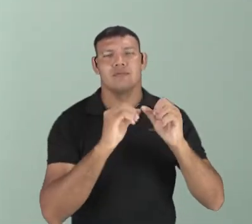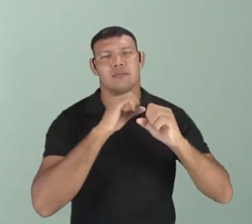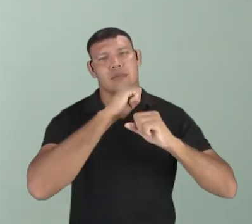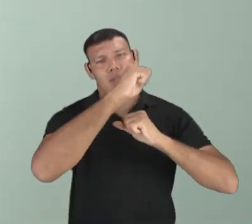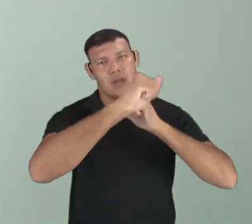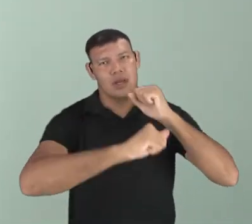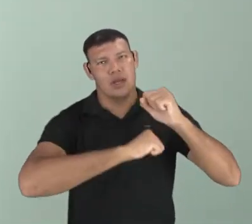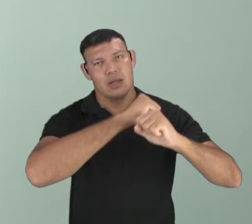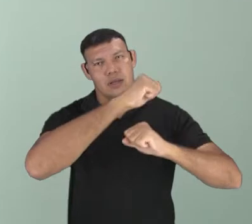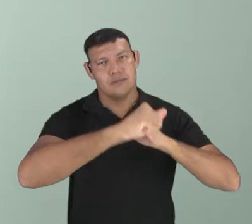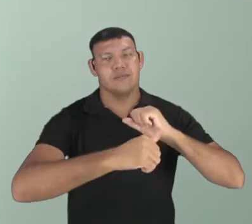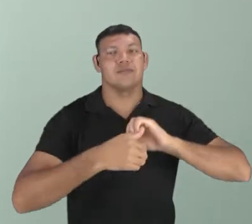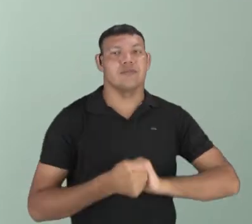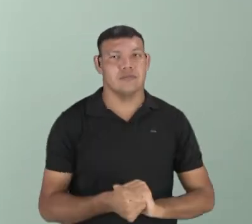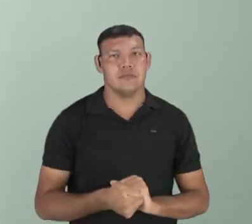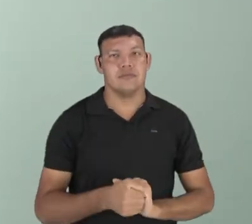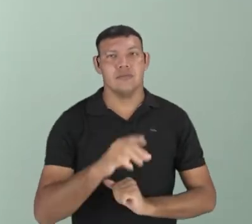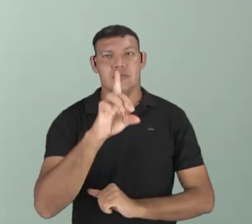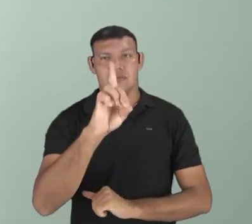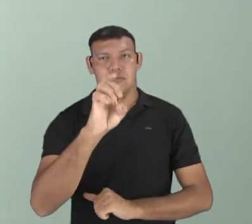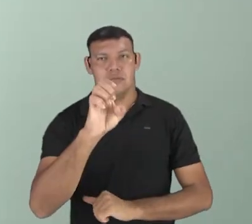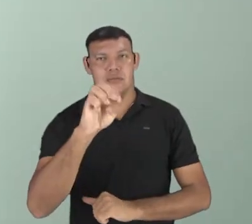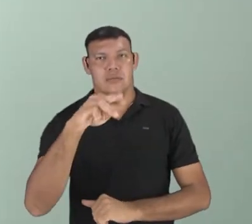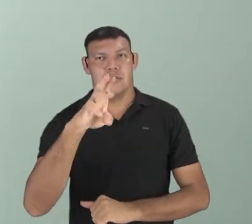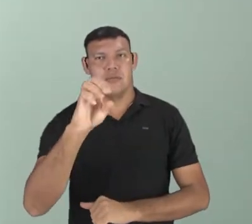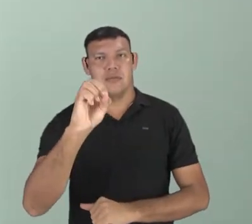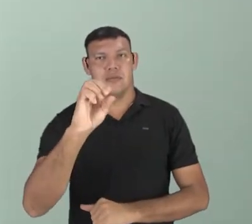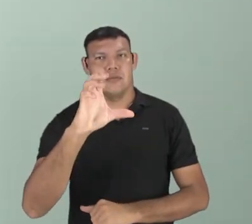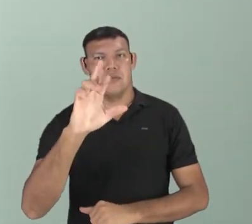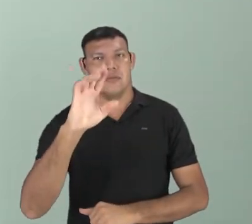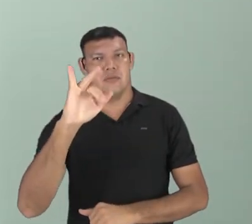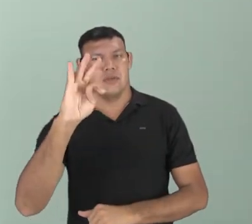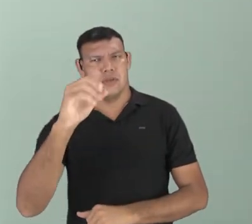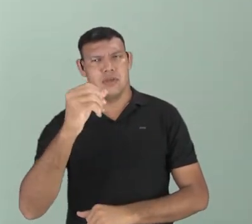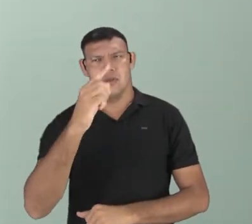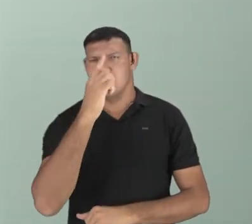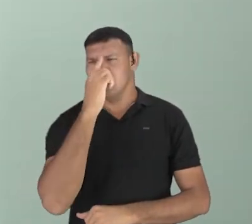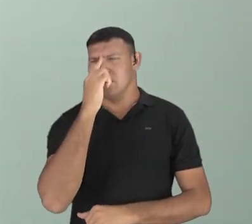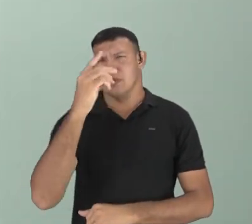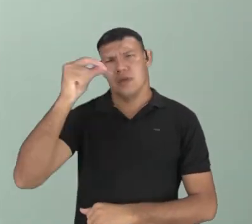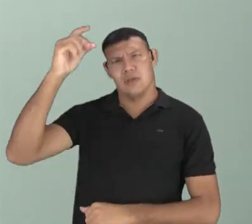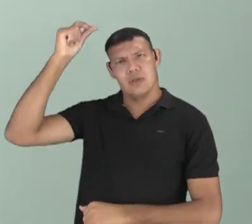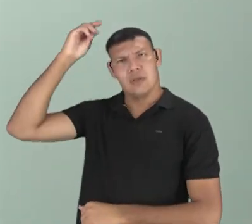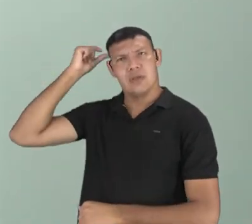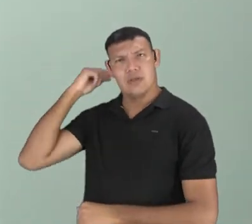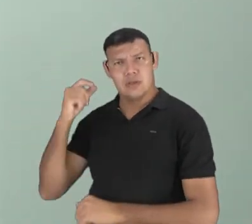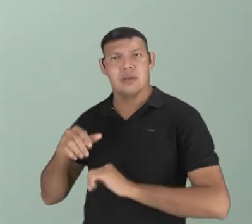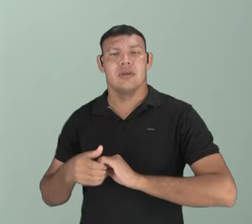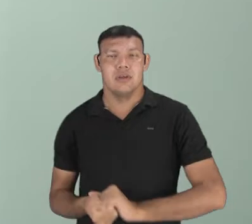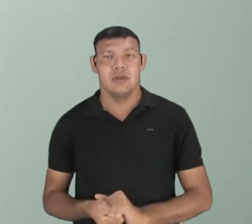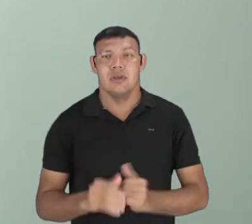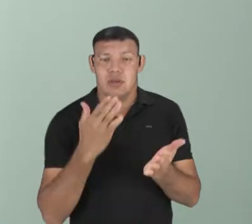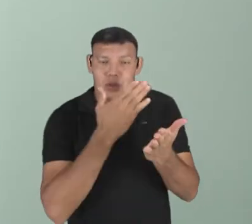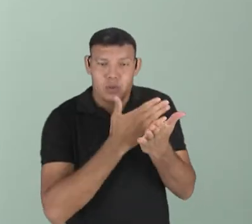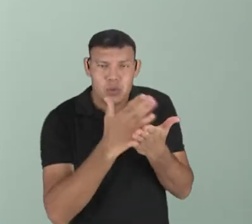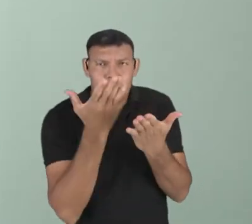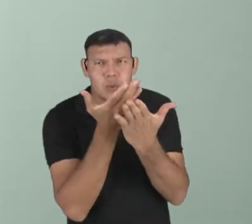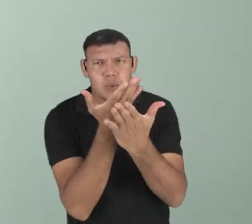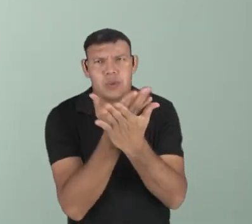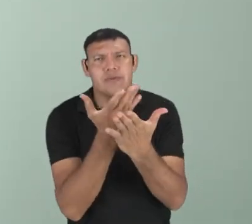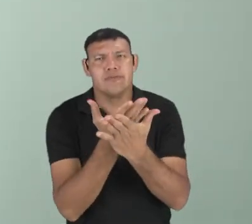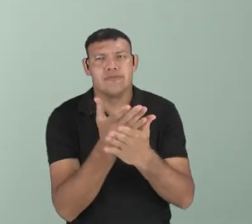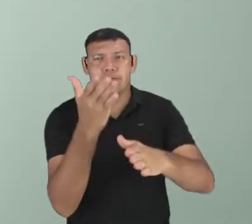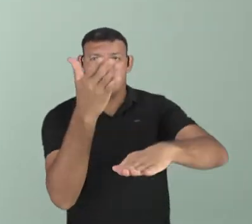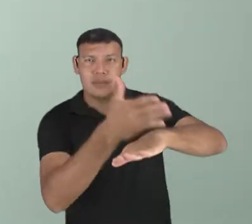Então, Demócrito, que começou a teoria atômica lá na Grécia Antiga, filósofo pré-socrático, e na modernidade nós construímos o